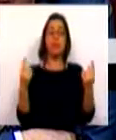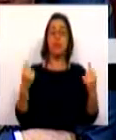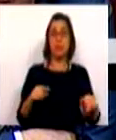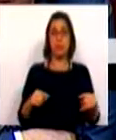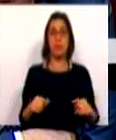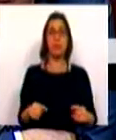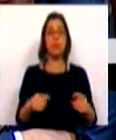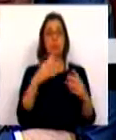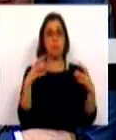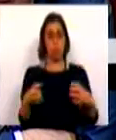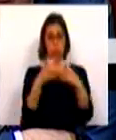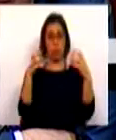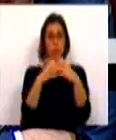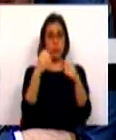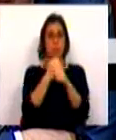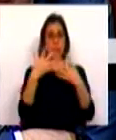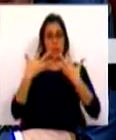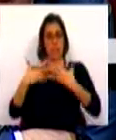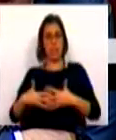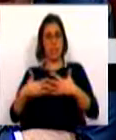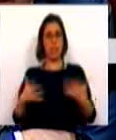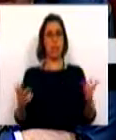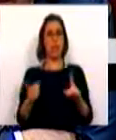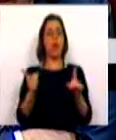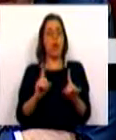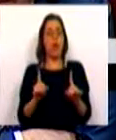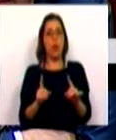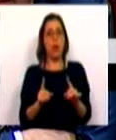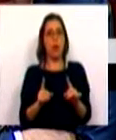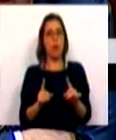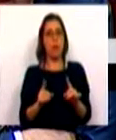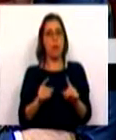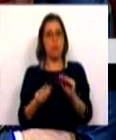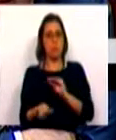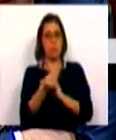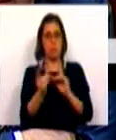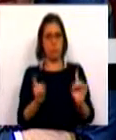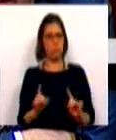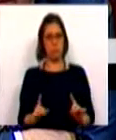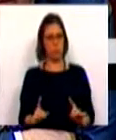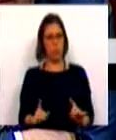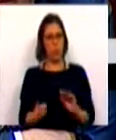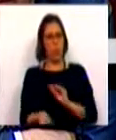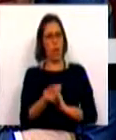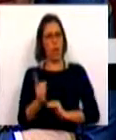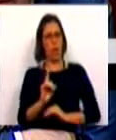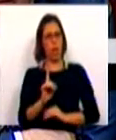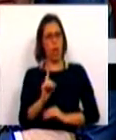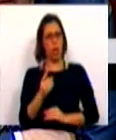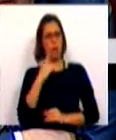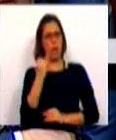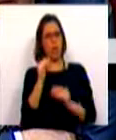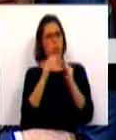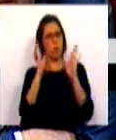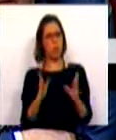de conflitos laborais e sindicais não é algo que seja invulgar, não é particularmente invulgar numa instituição